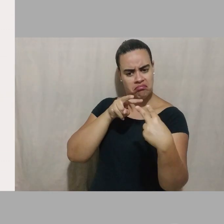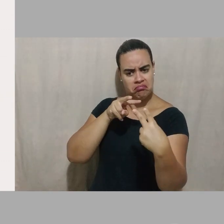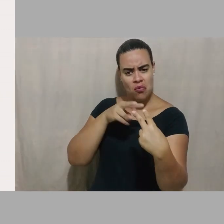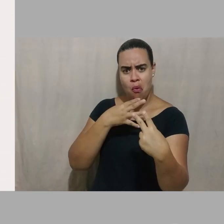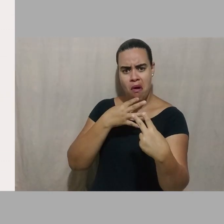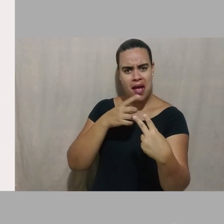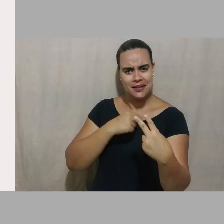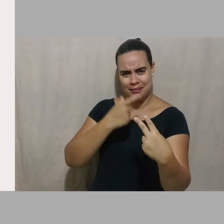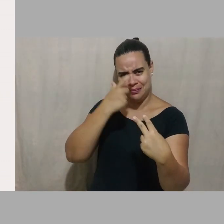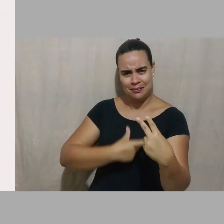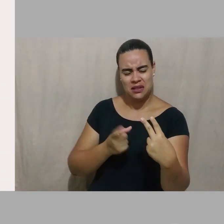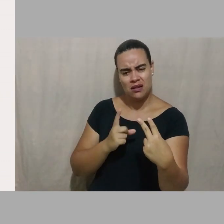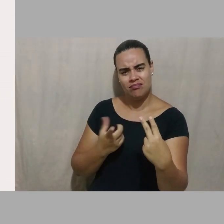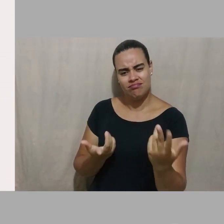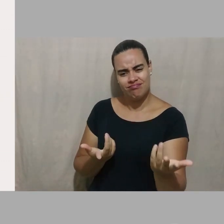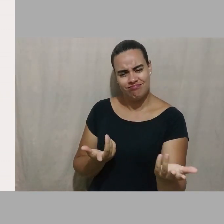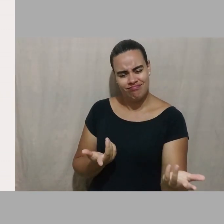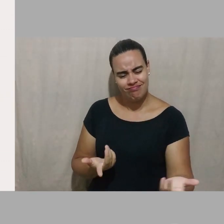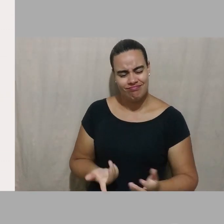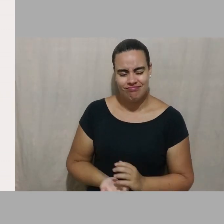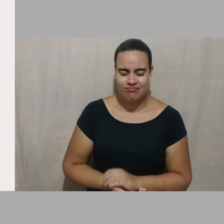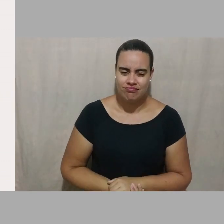passei do ponto de retorno?